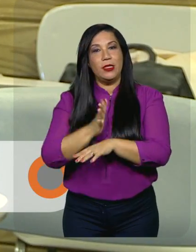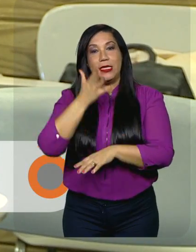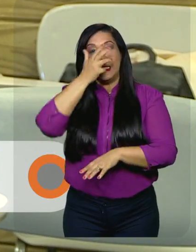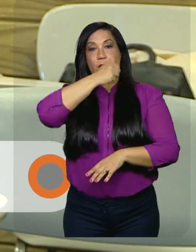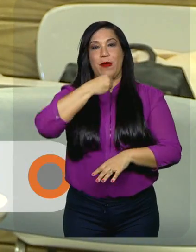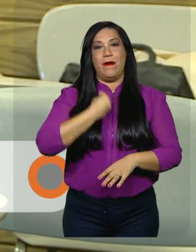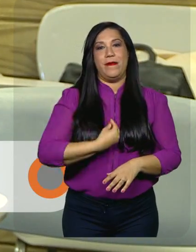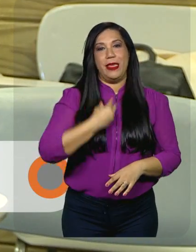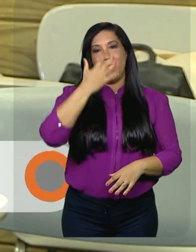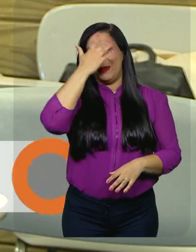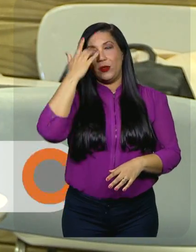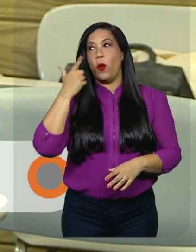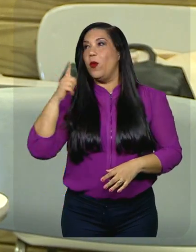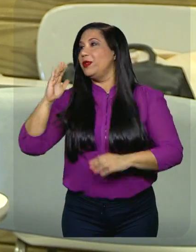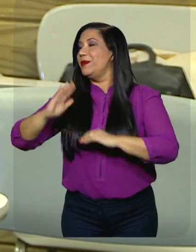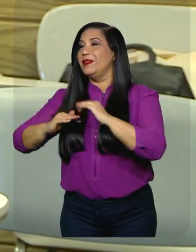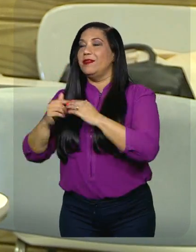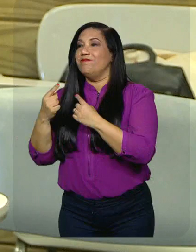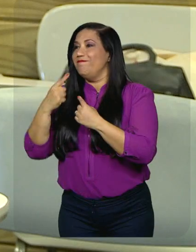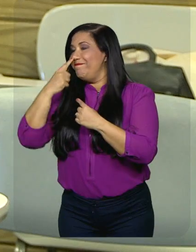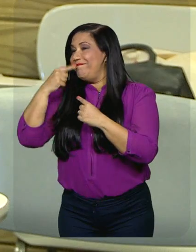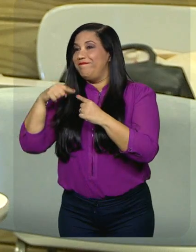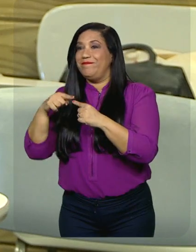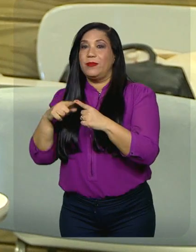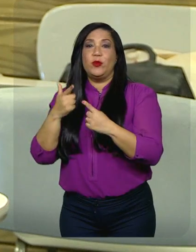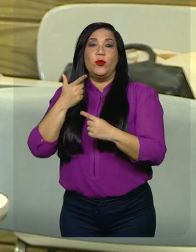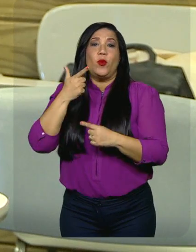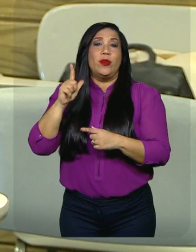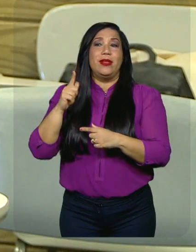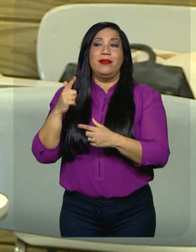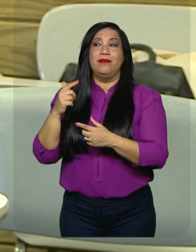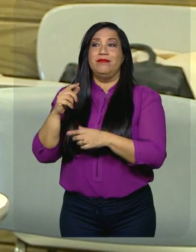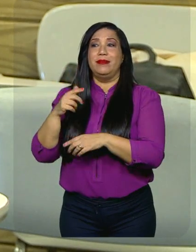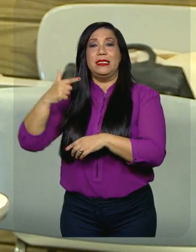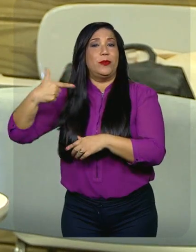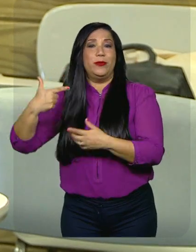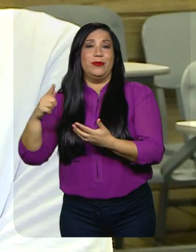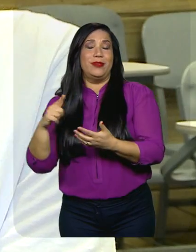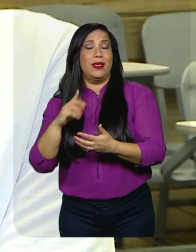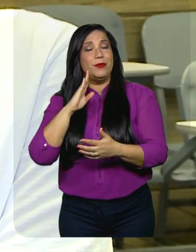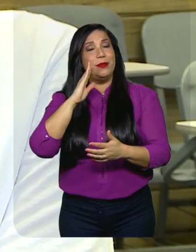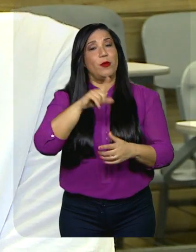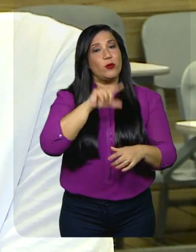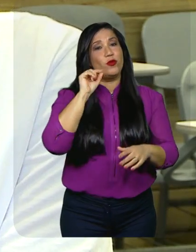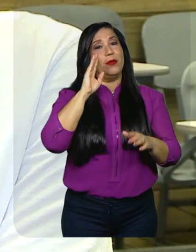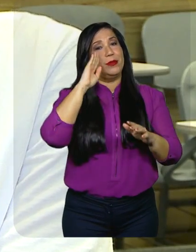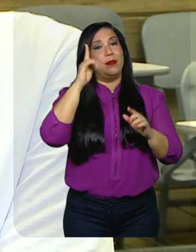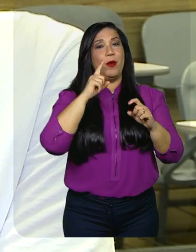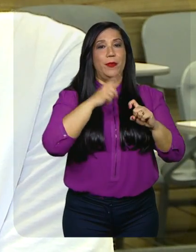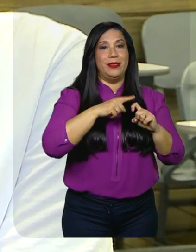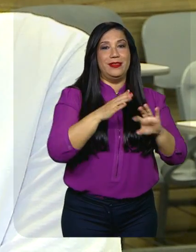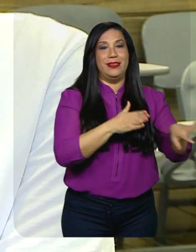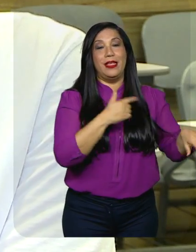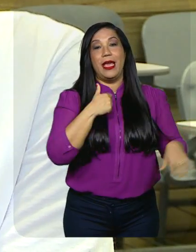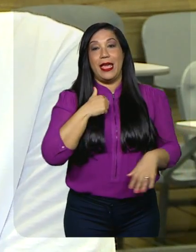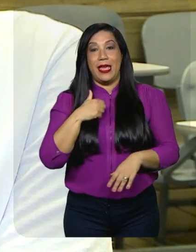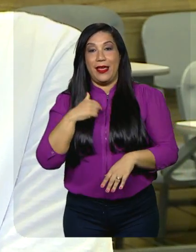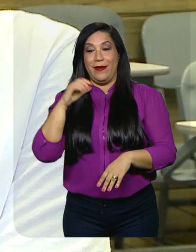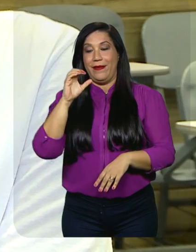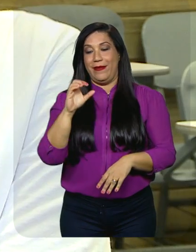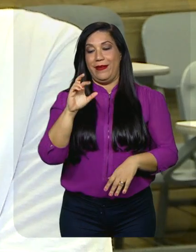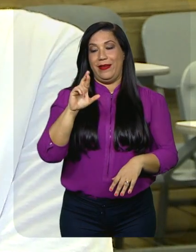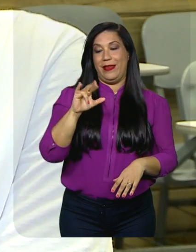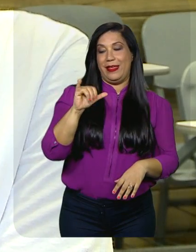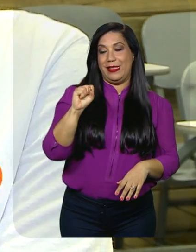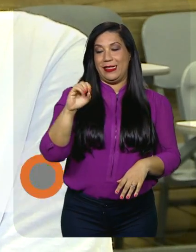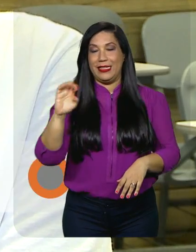das pessoas. Não consigo me ver em outra profissão. Tanto que eu não tenho nenhuma segunda opção de curso. Só a medicina. Eu acabei entrando naquela crise do vestibulando, né?